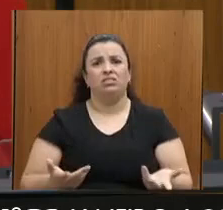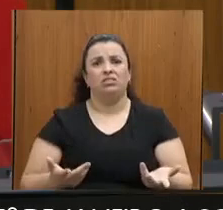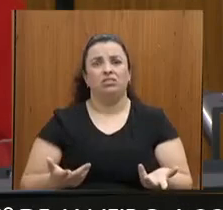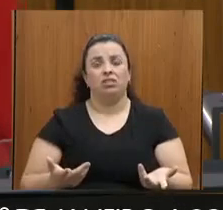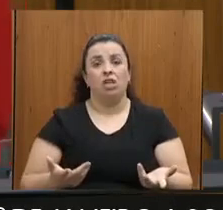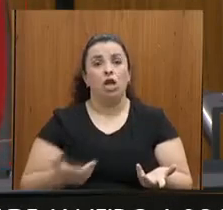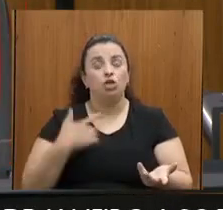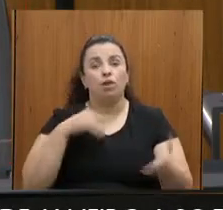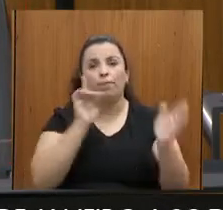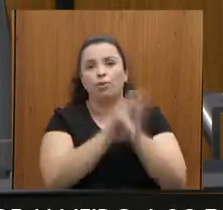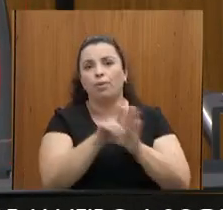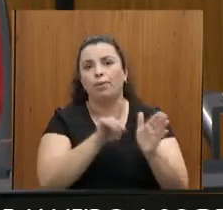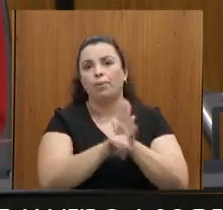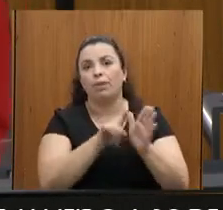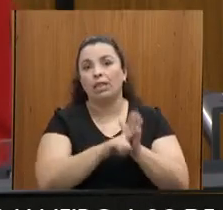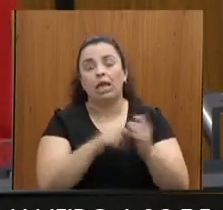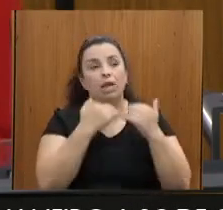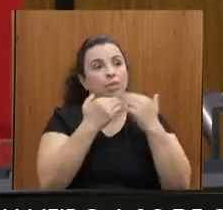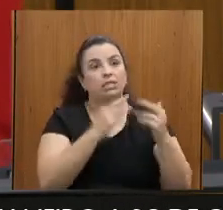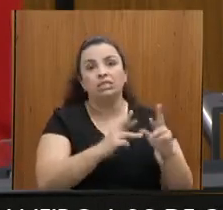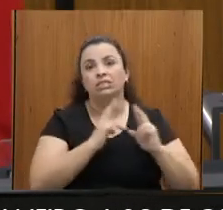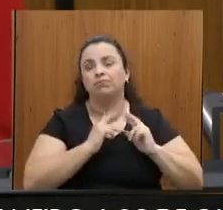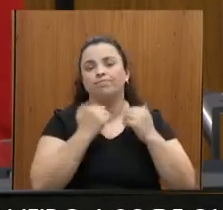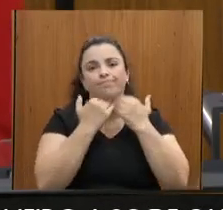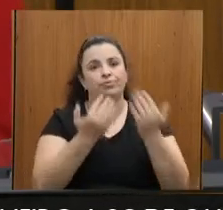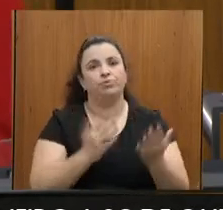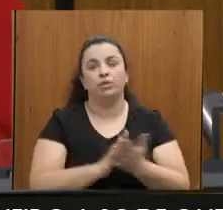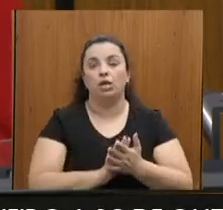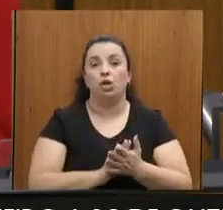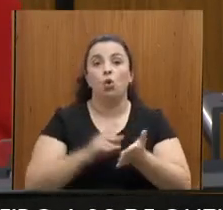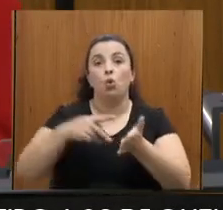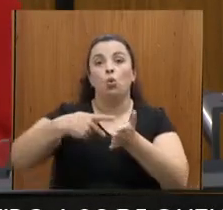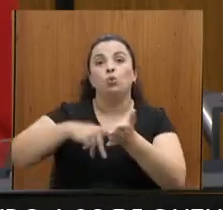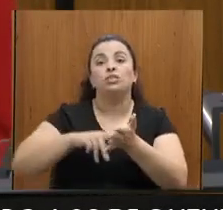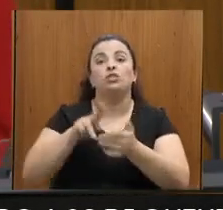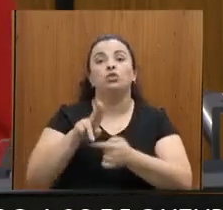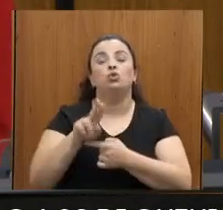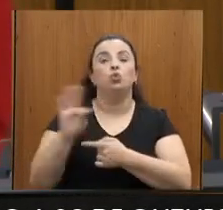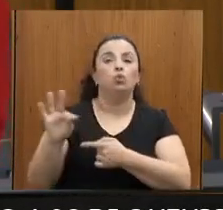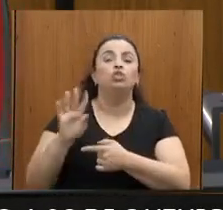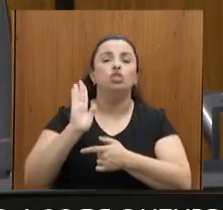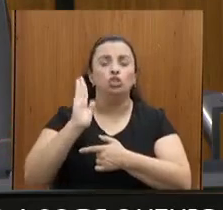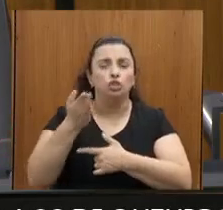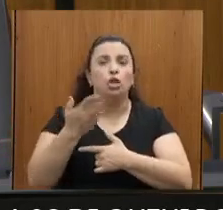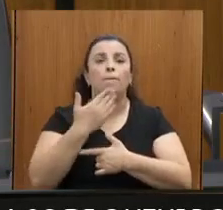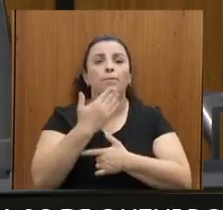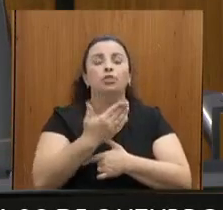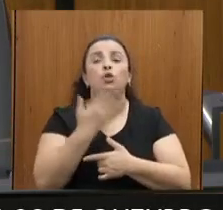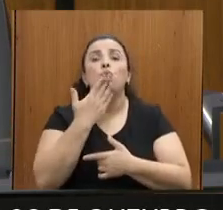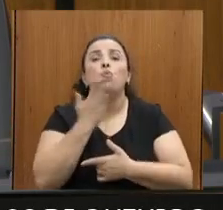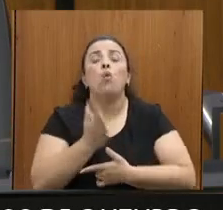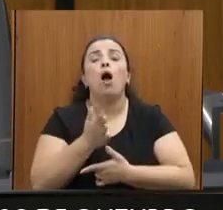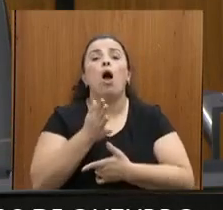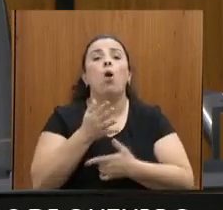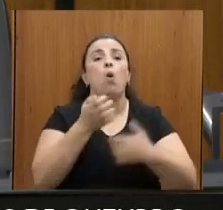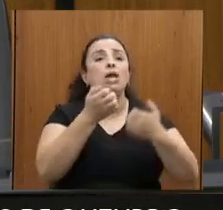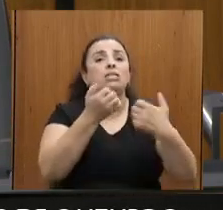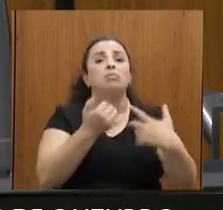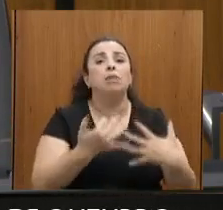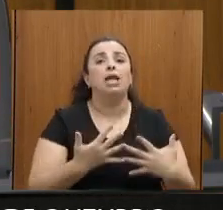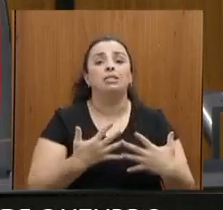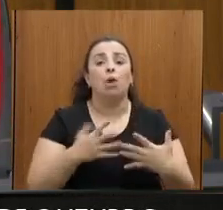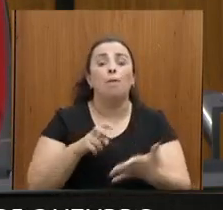resposta. O Sindhute já fez o pedido. Qual é a justificativa para punir as auxiliares de